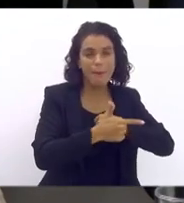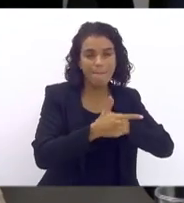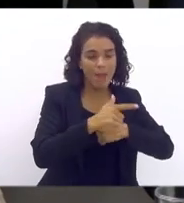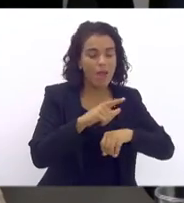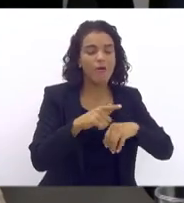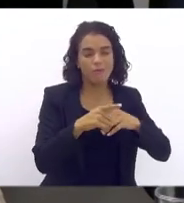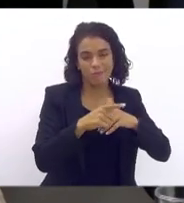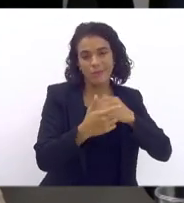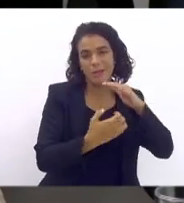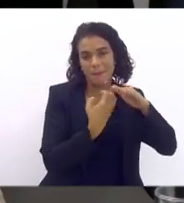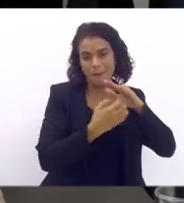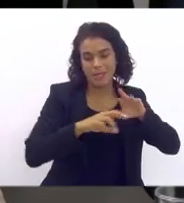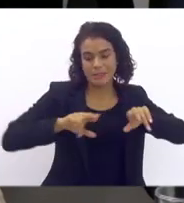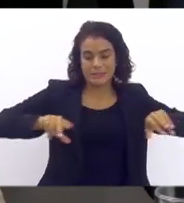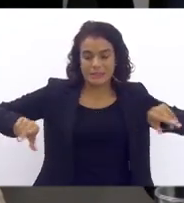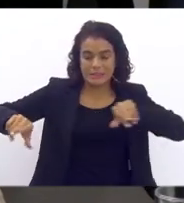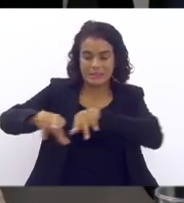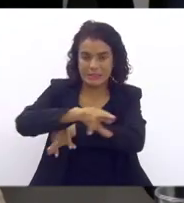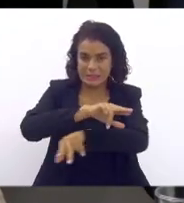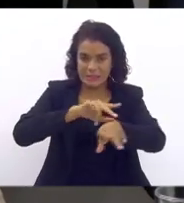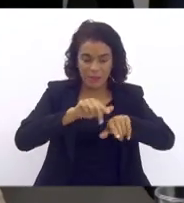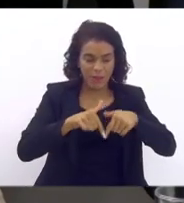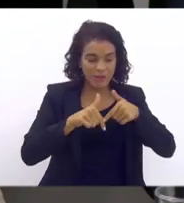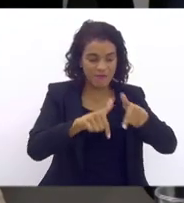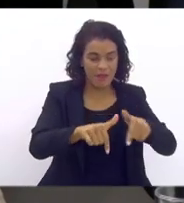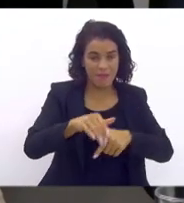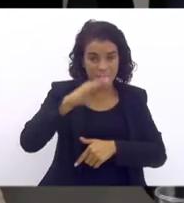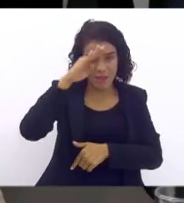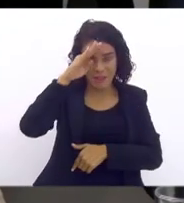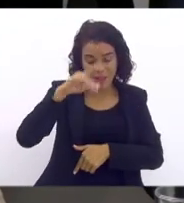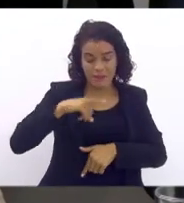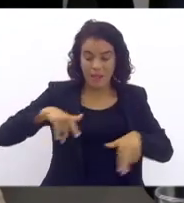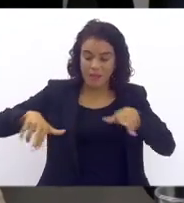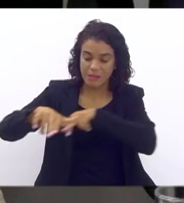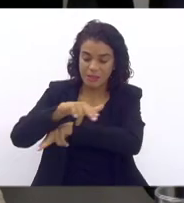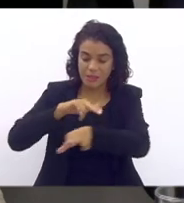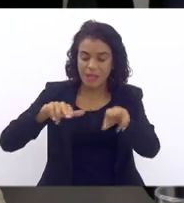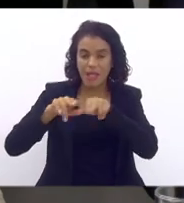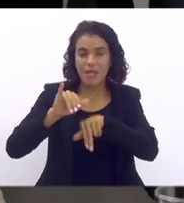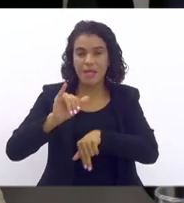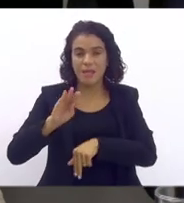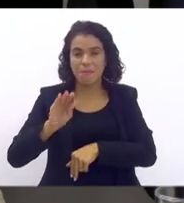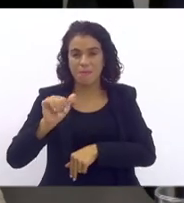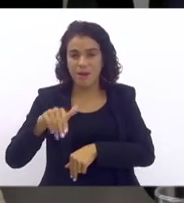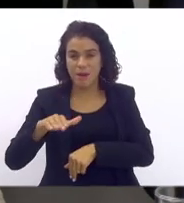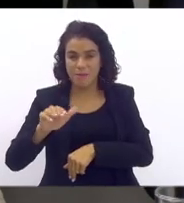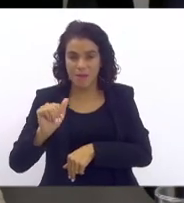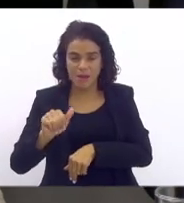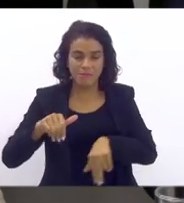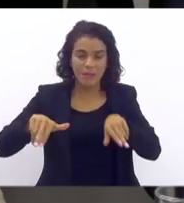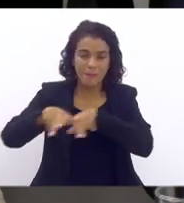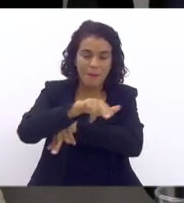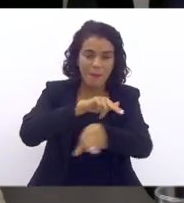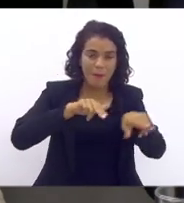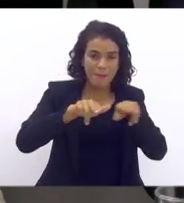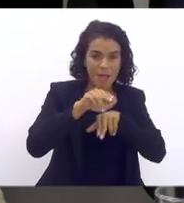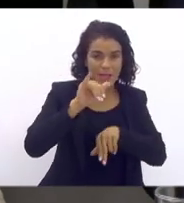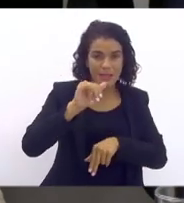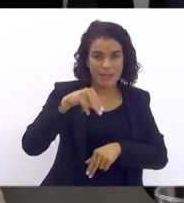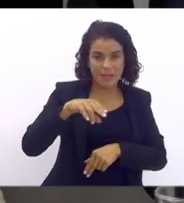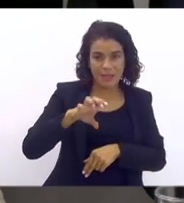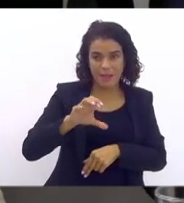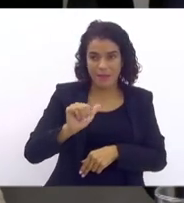empresas temos atividades militares temos atividades licenciadas pelo IBAM temos atividades licenciadas pelo Inea eh Assumimos a